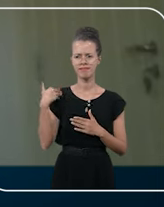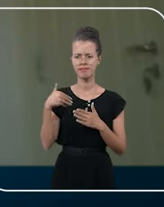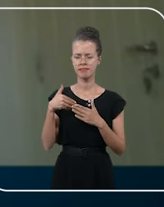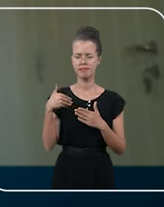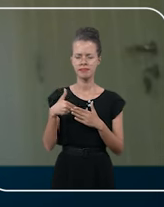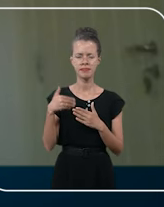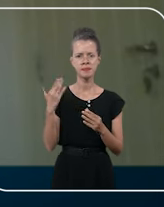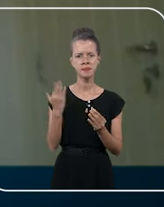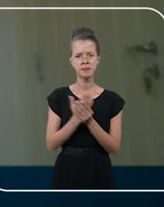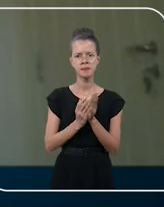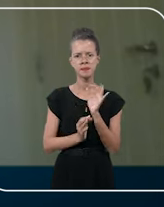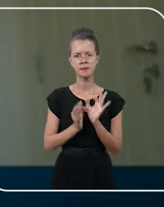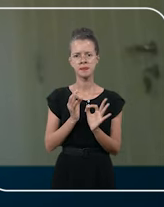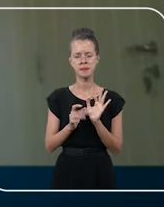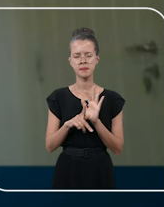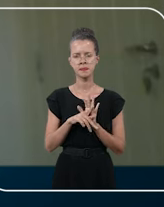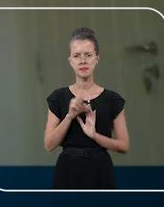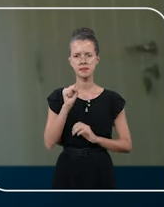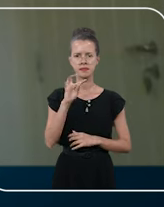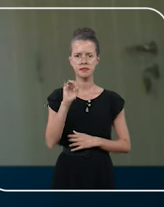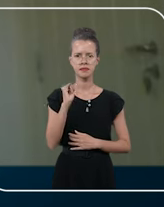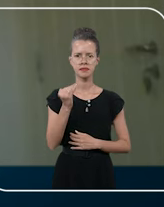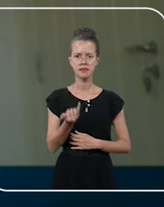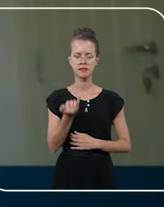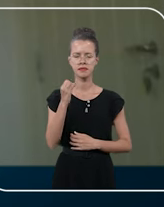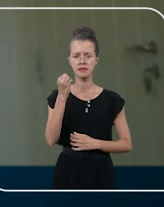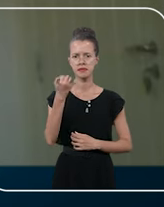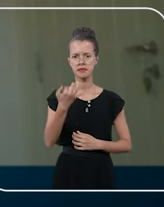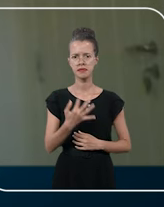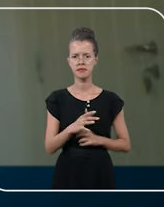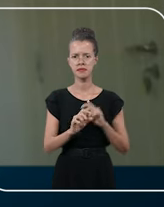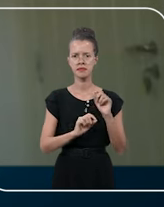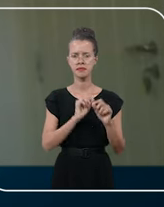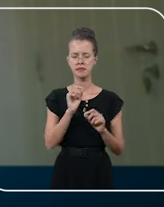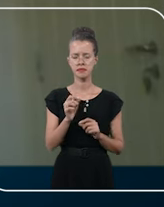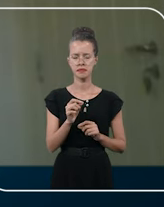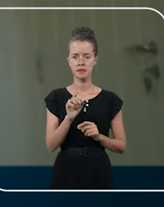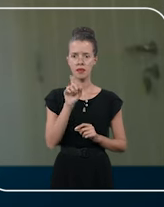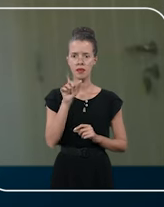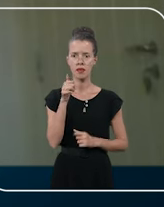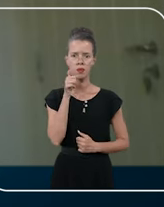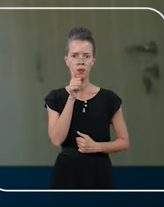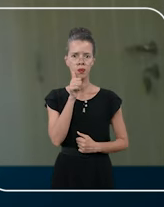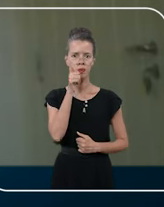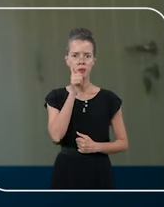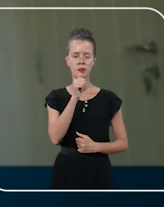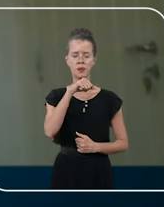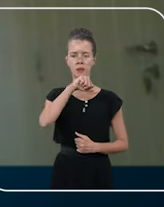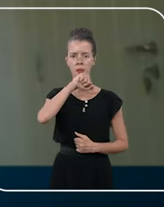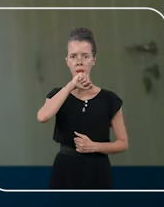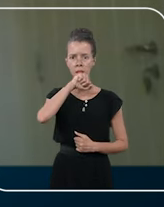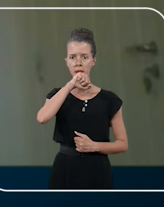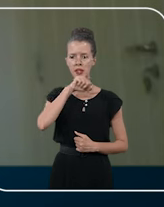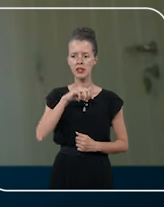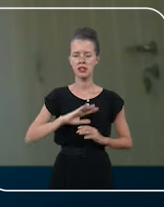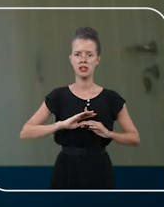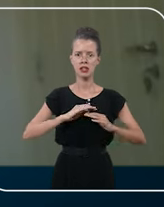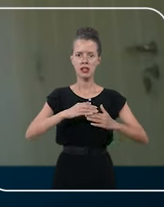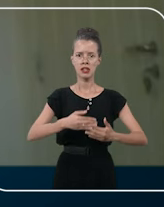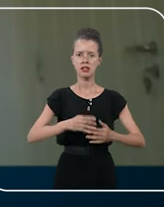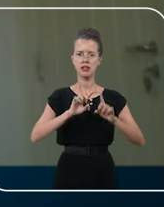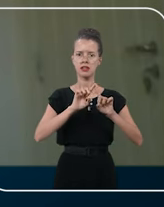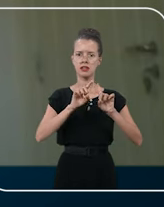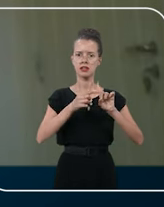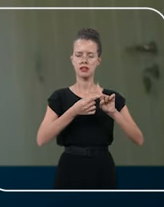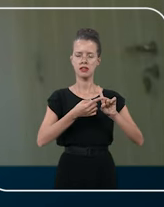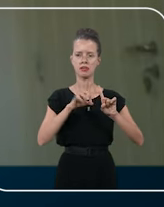pelo STJ, no caso de uma mãe que estava grávida e foi